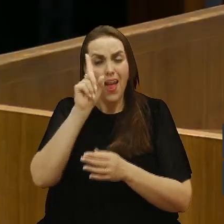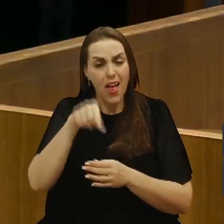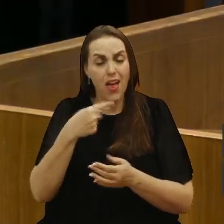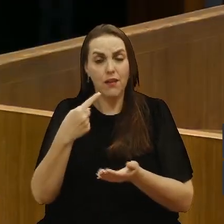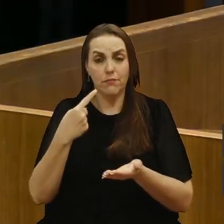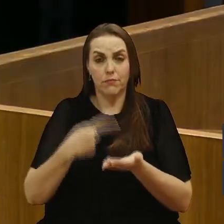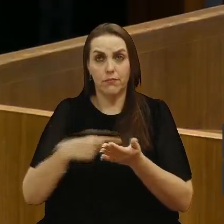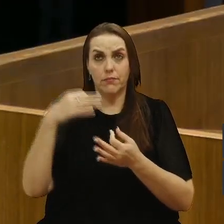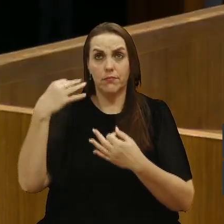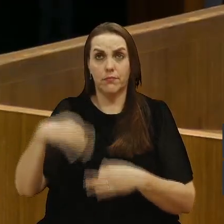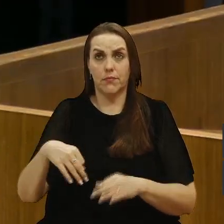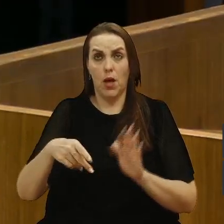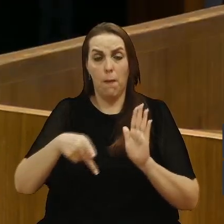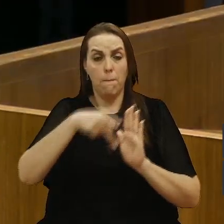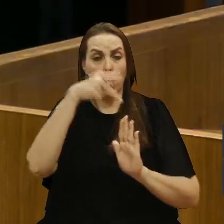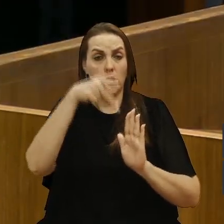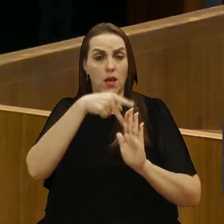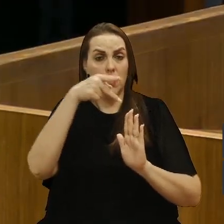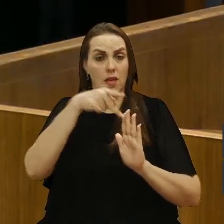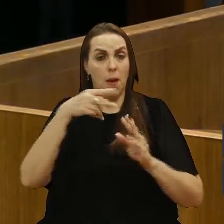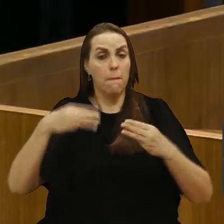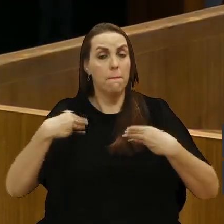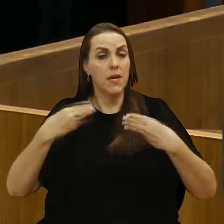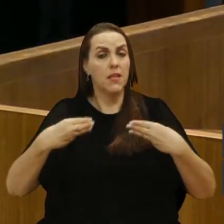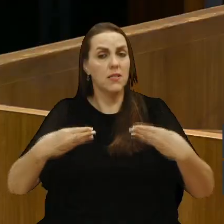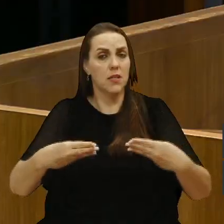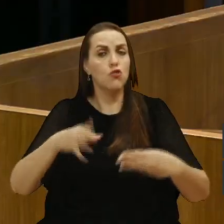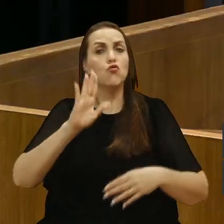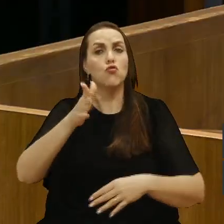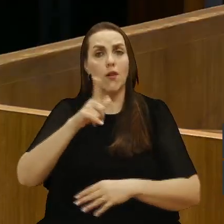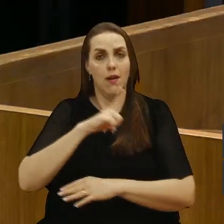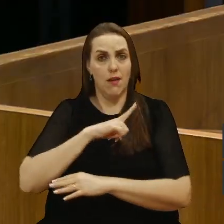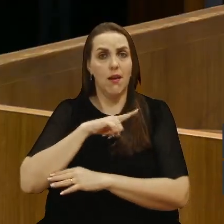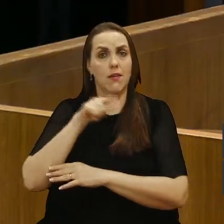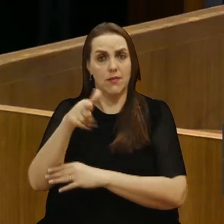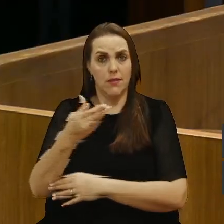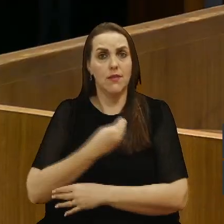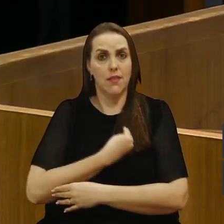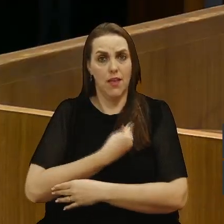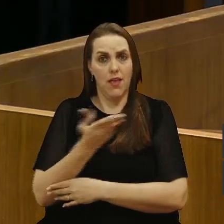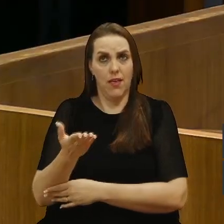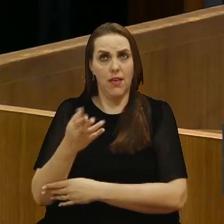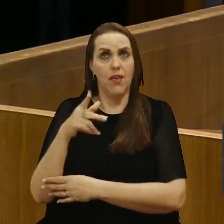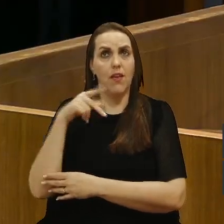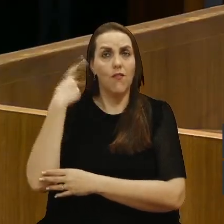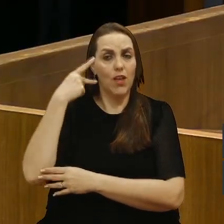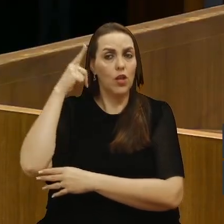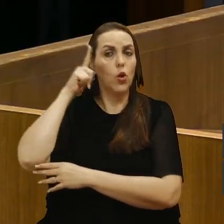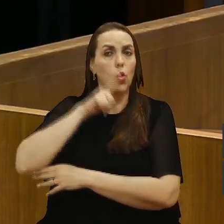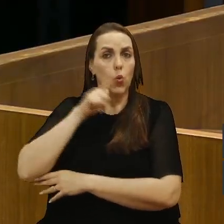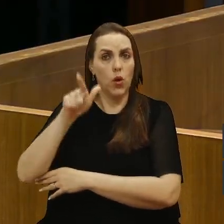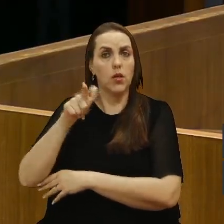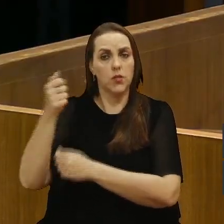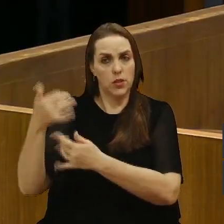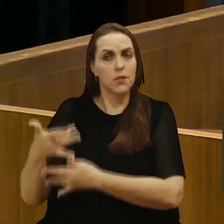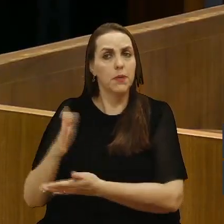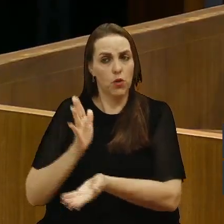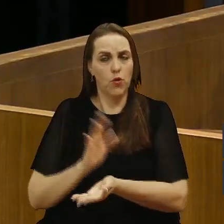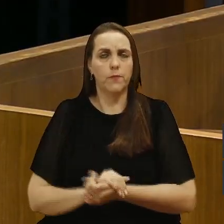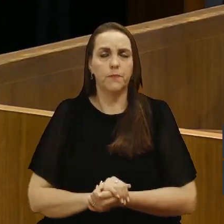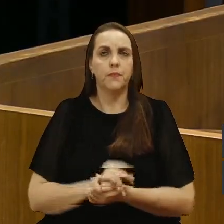uma portaria ministerial já existente, como disse bem o vereador Lucas. Pois não, vereador